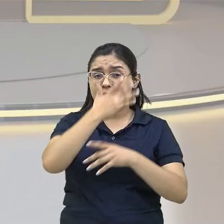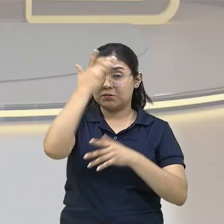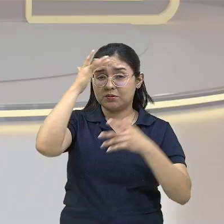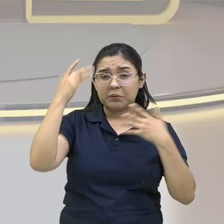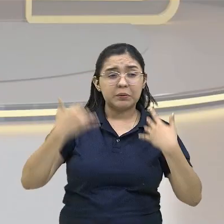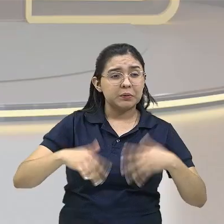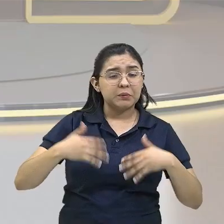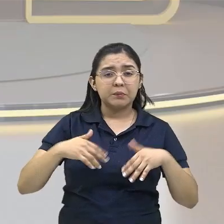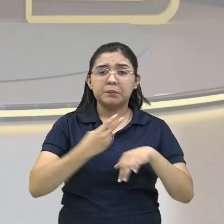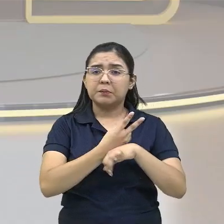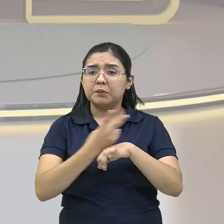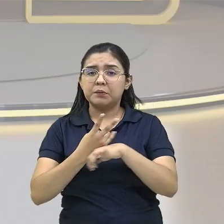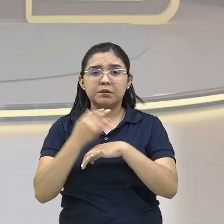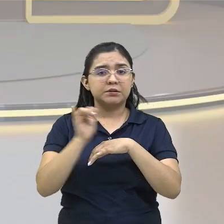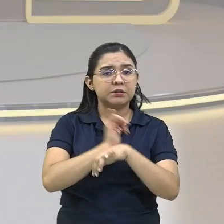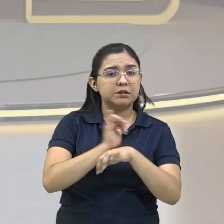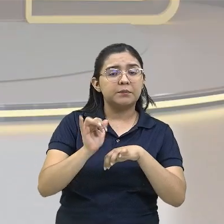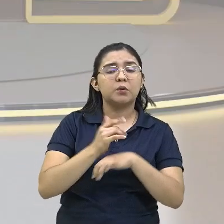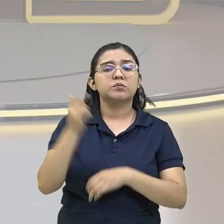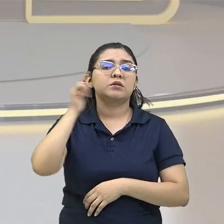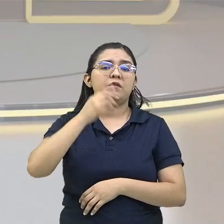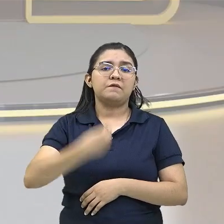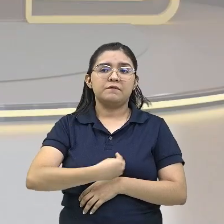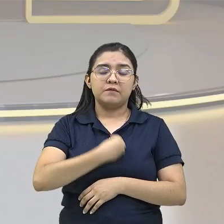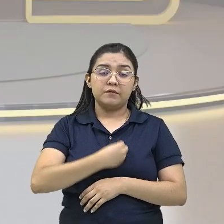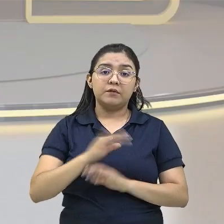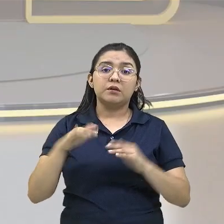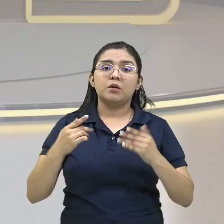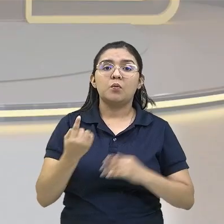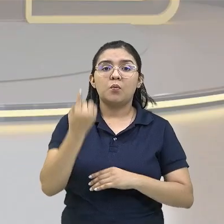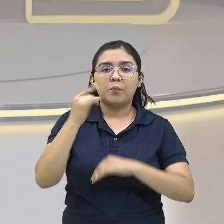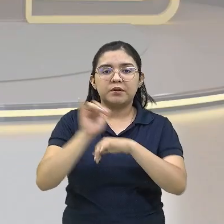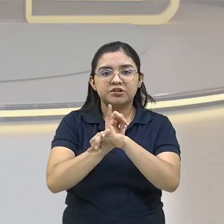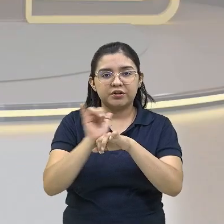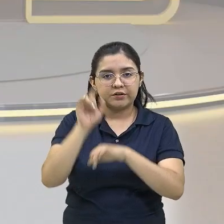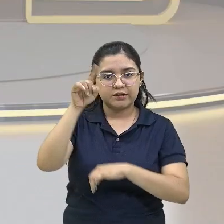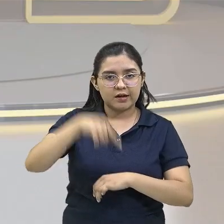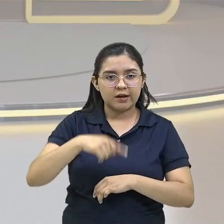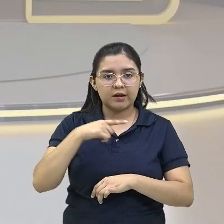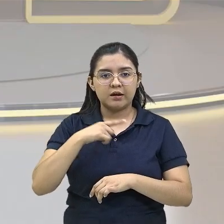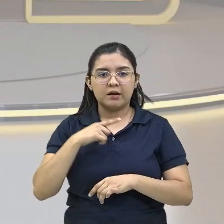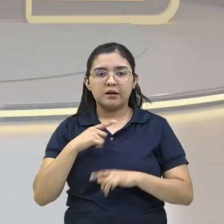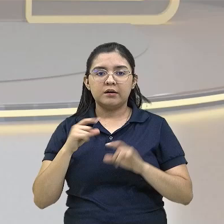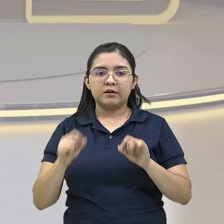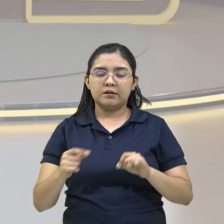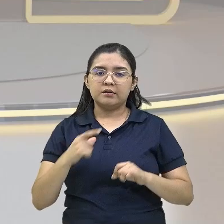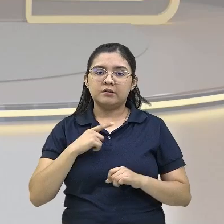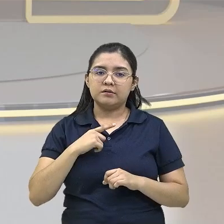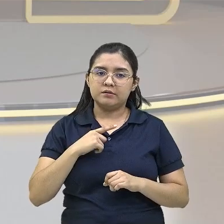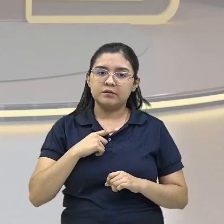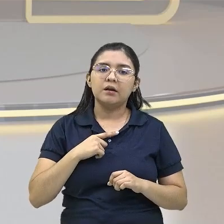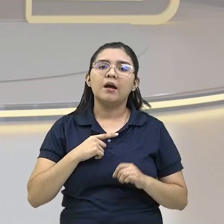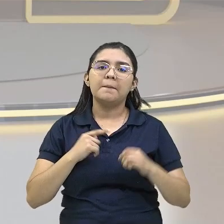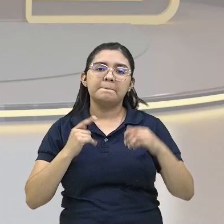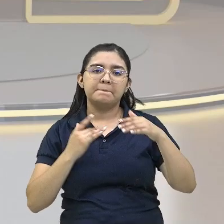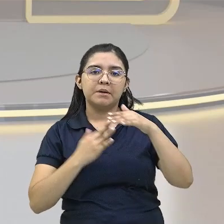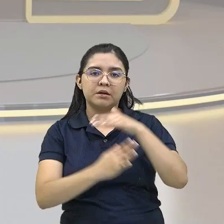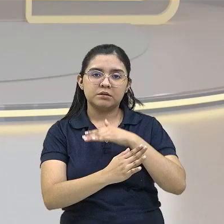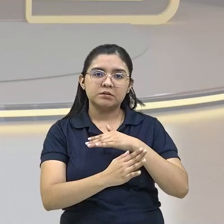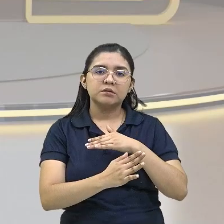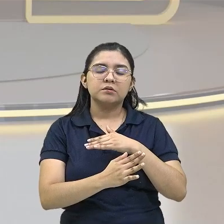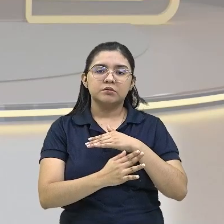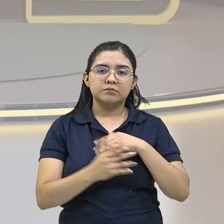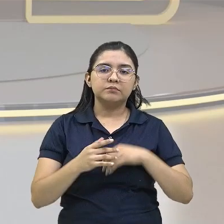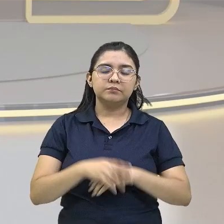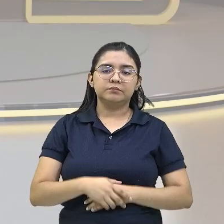buscando formas alternativas de sobreviver. E uma dessas formas foi entrar nos planos do governo de imigração, de trazer grande parte dessa